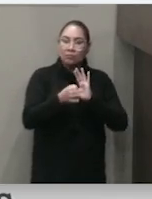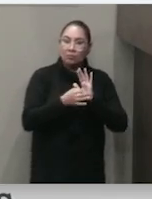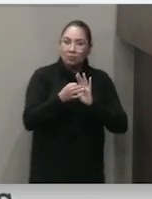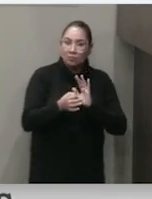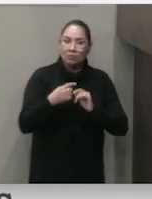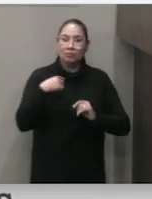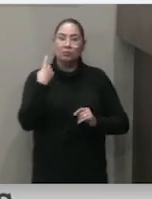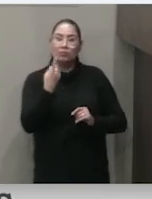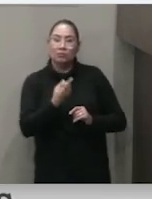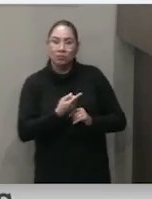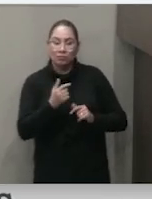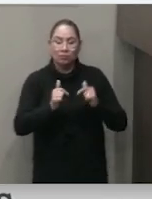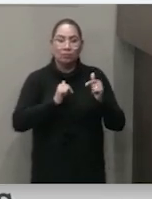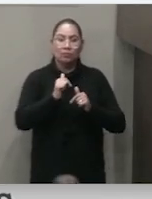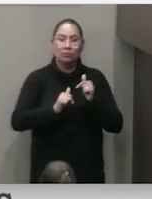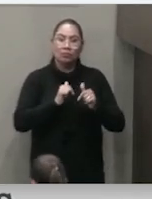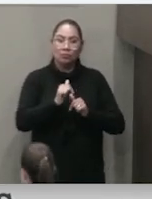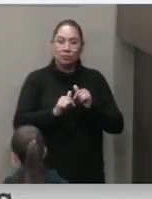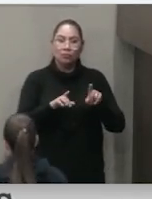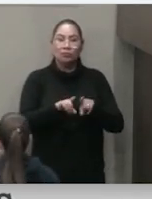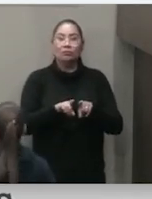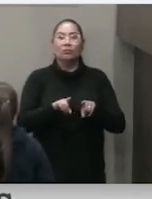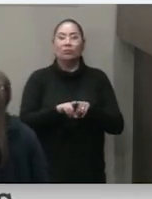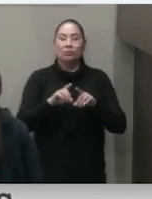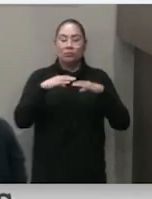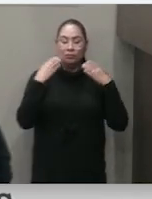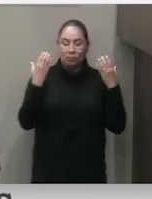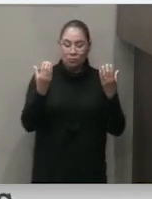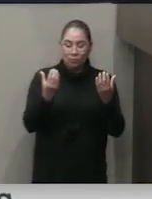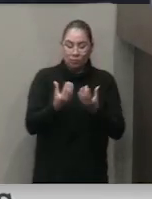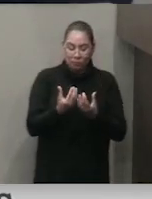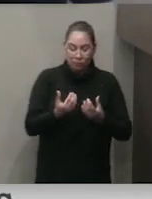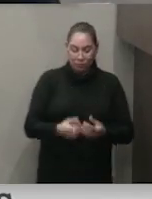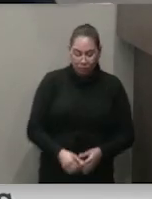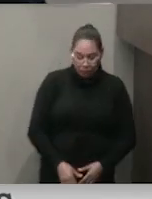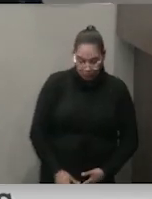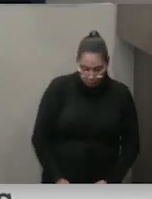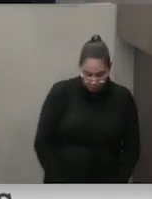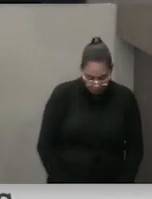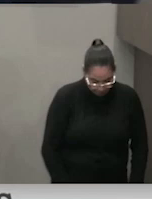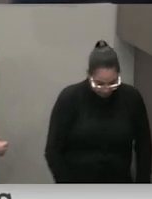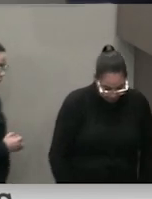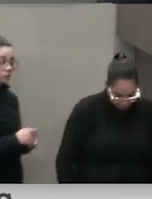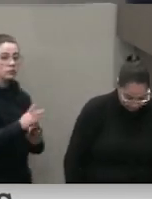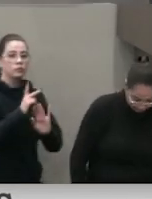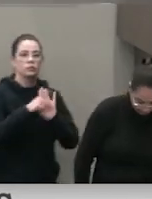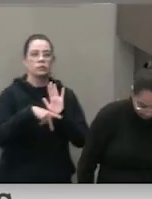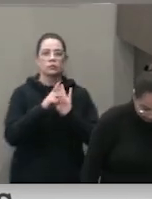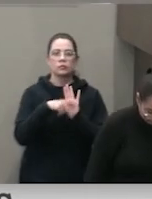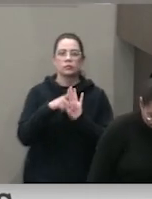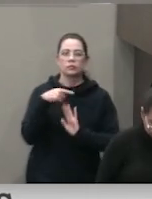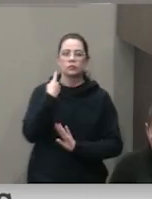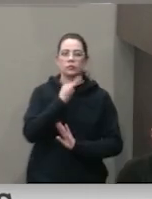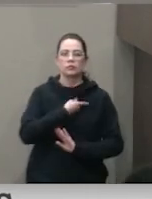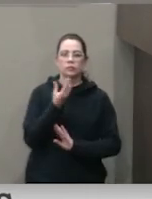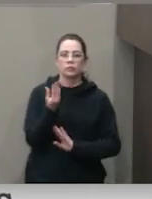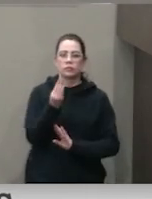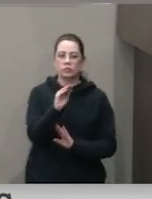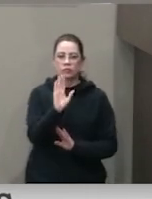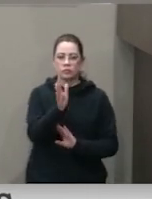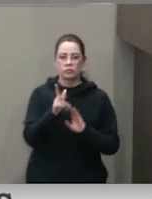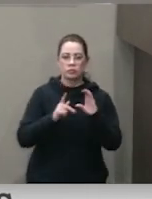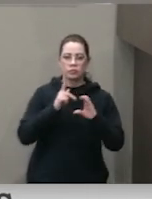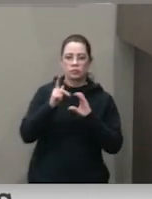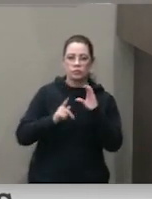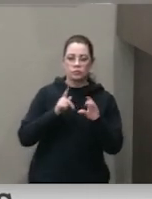nossas demandas, falar sobre a nossa comunidade, sobre a cidade de Passo Fundo, os projetos que a gente tem colocado na